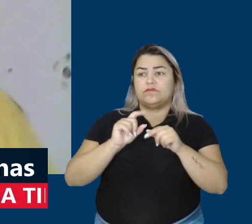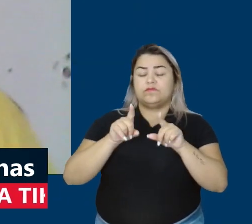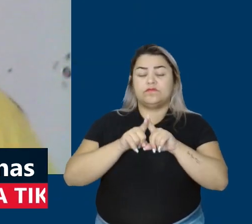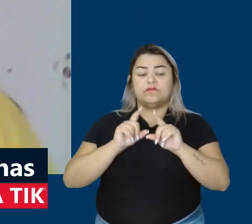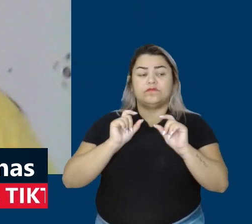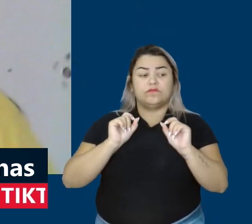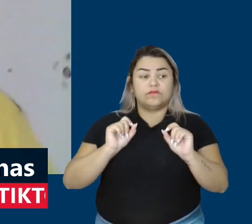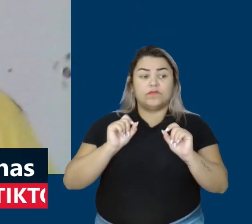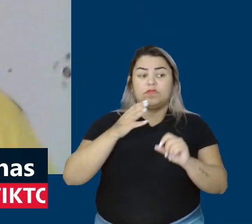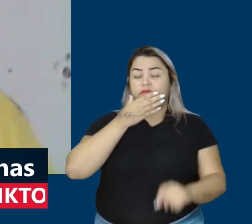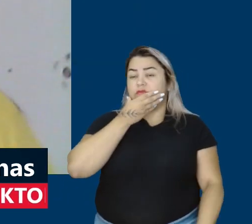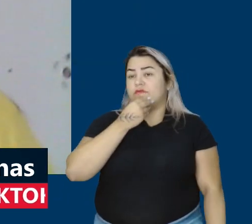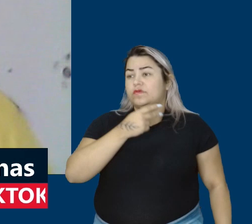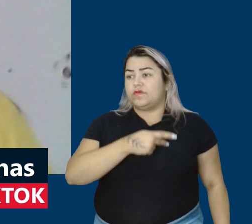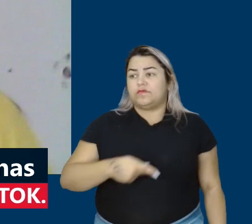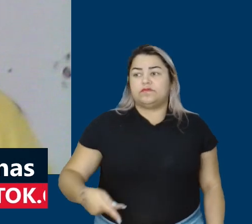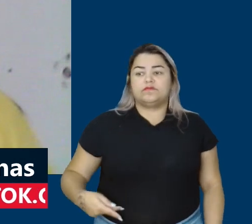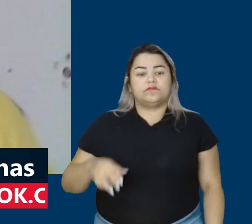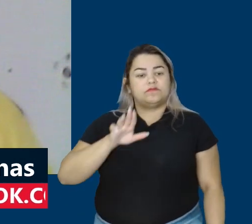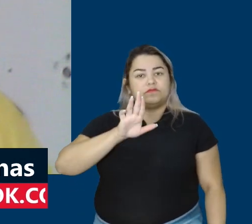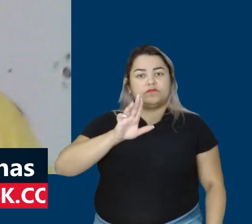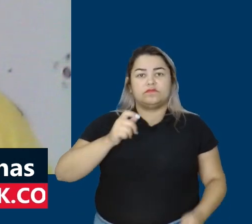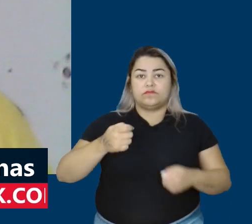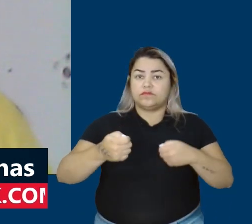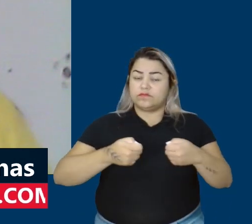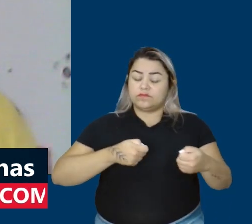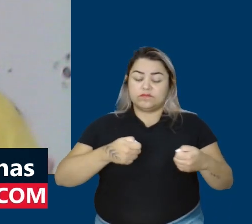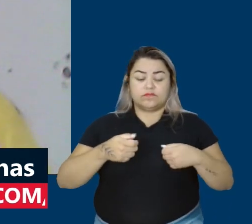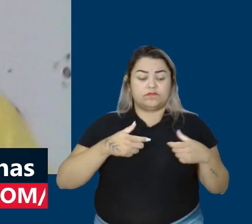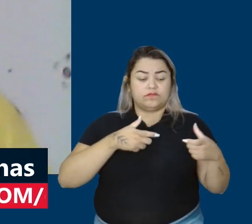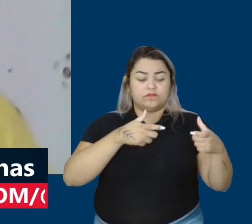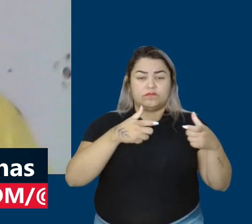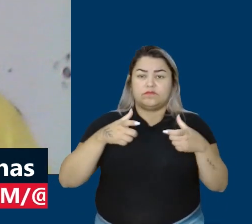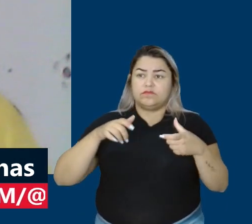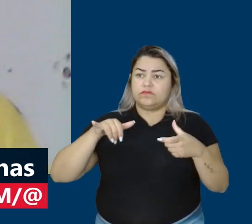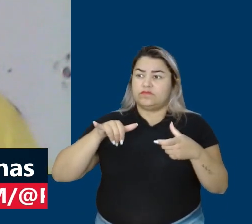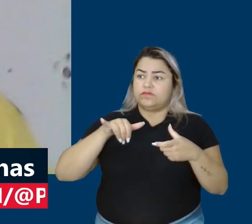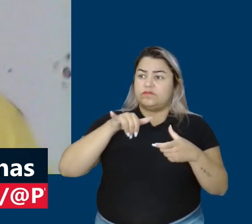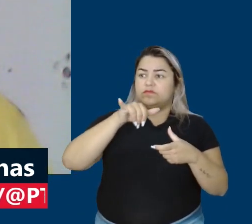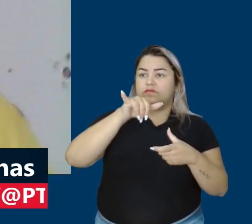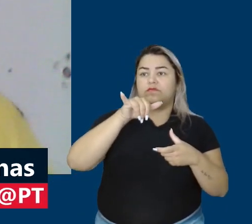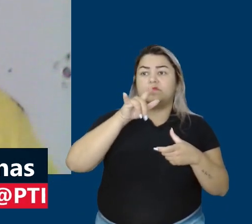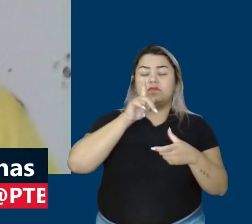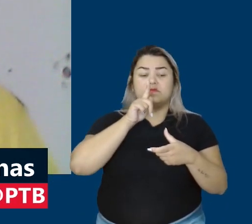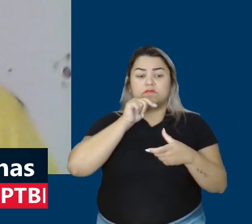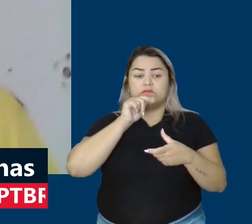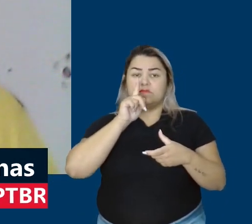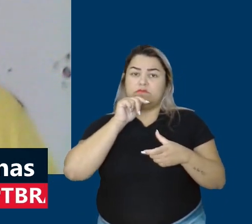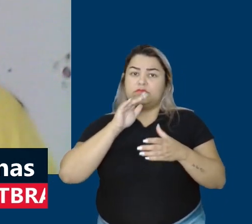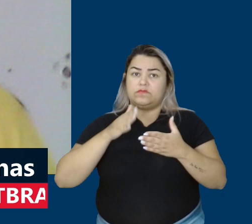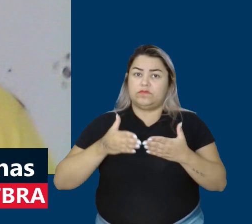medida que o presidente Lula fez, que é controlar o espaço aéreo e o fluvial, né?